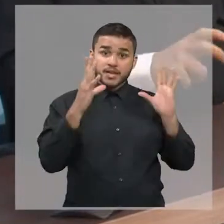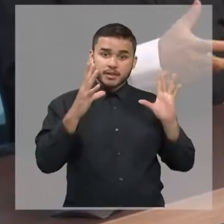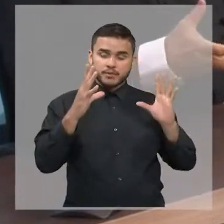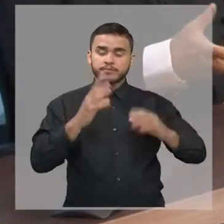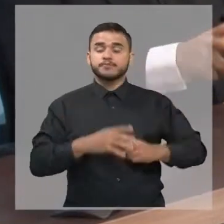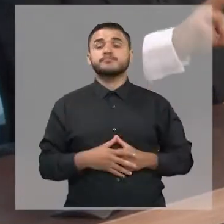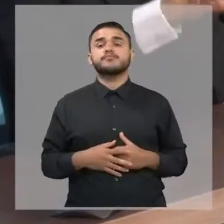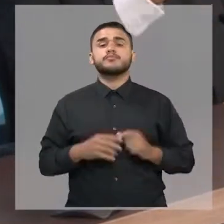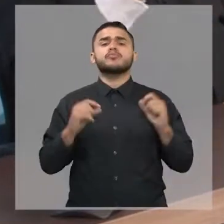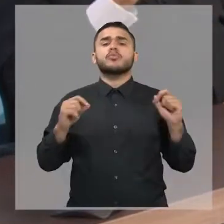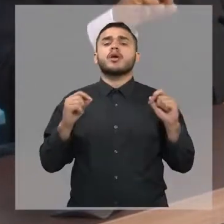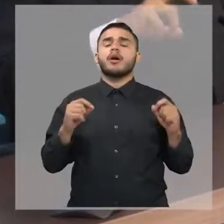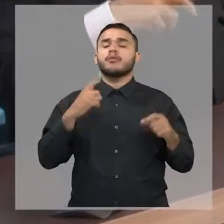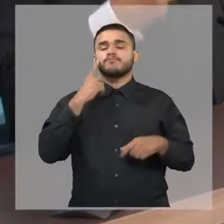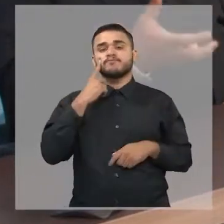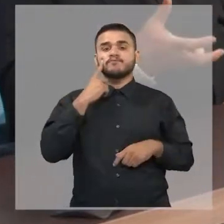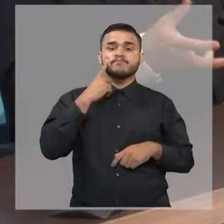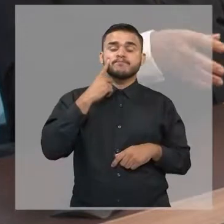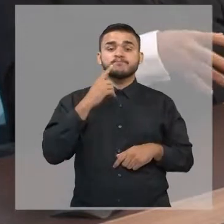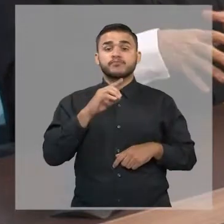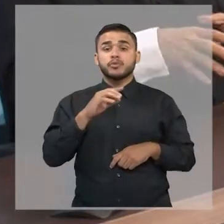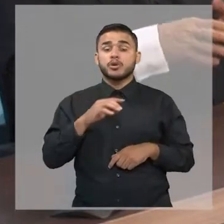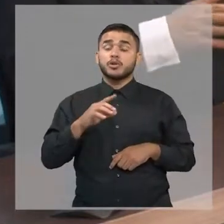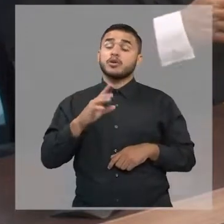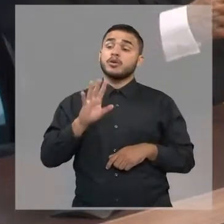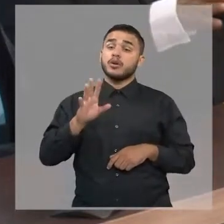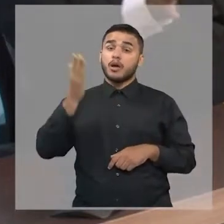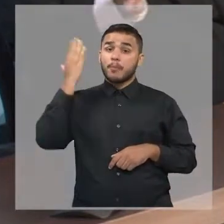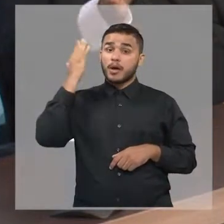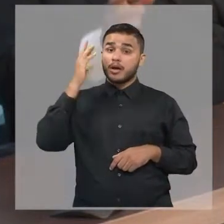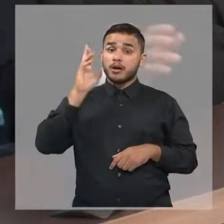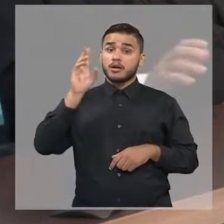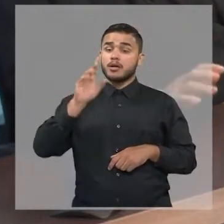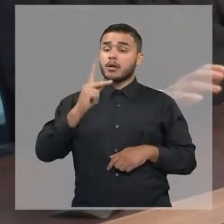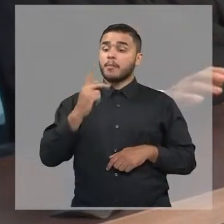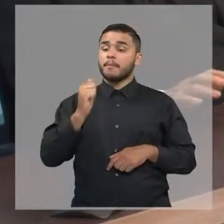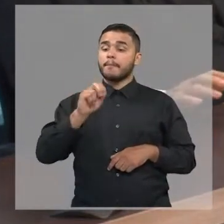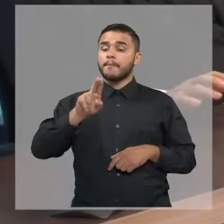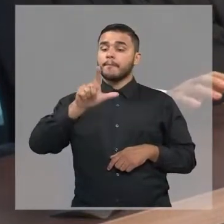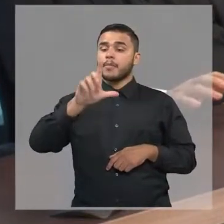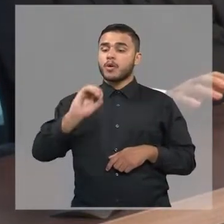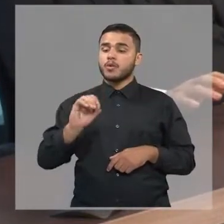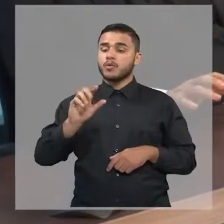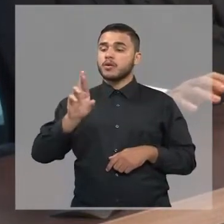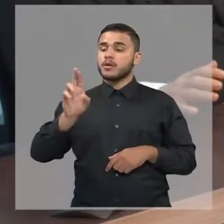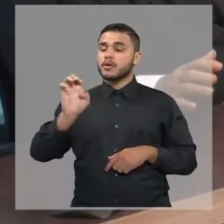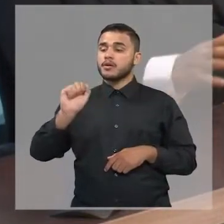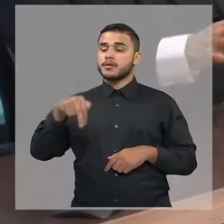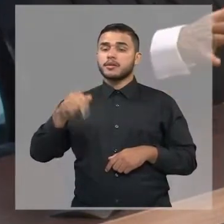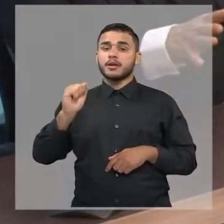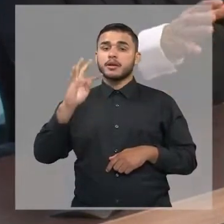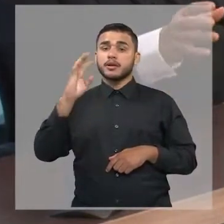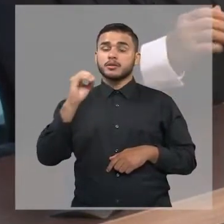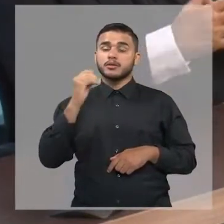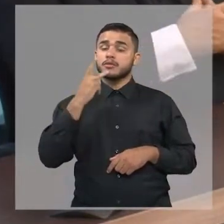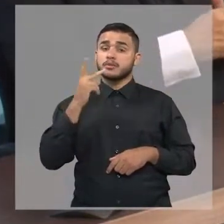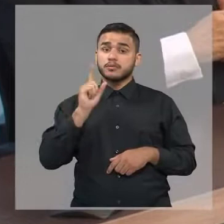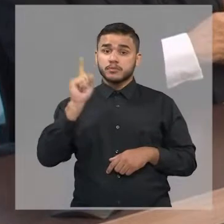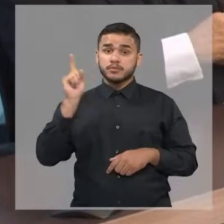Que era. E aí o Paulo Renato, na época, abriu as portas da